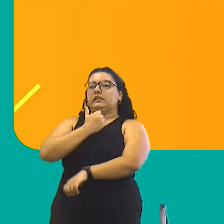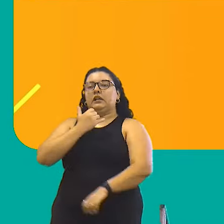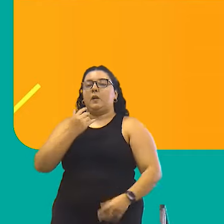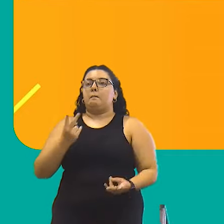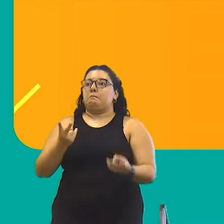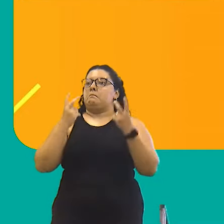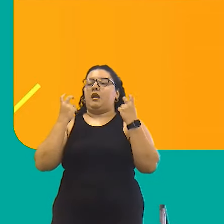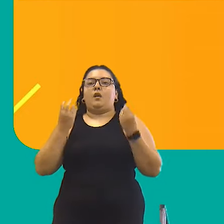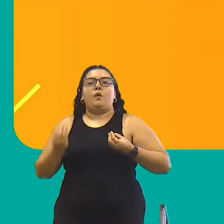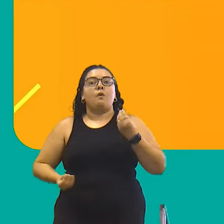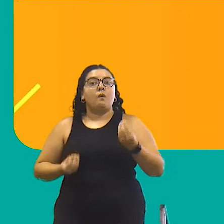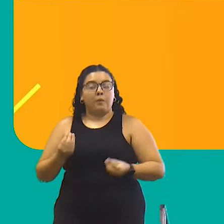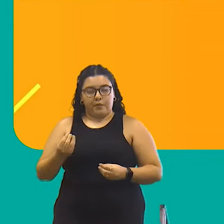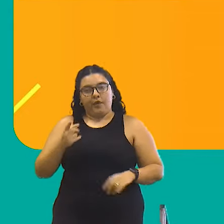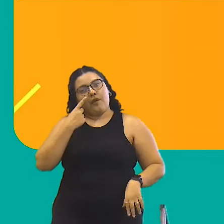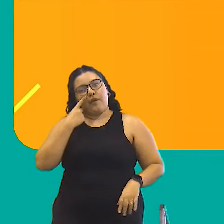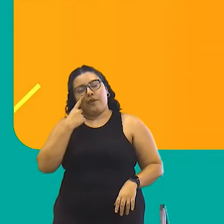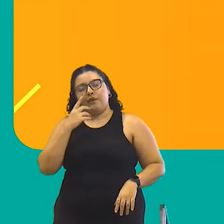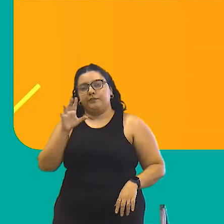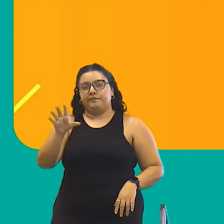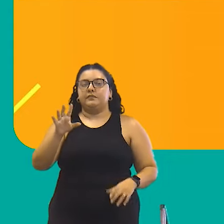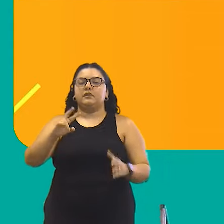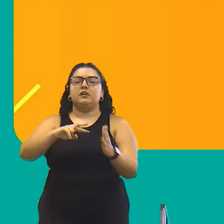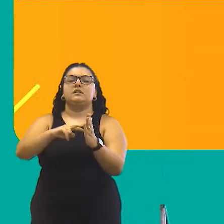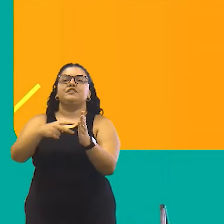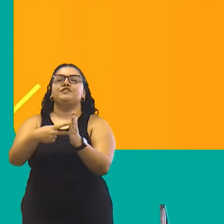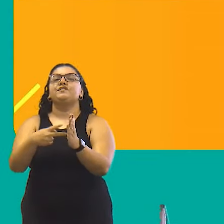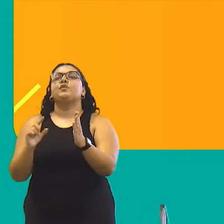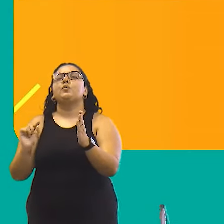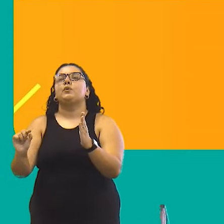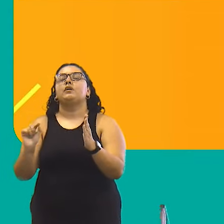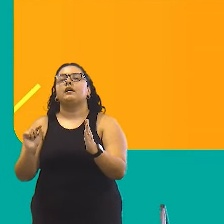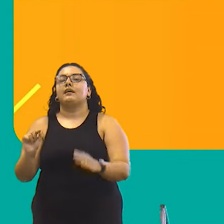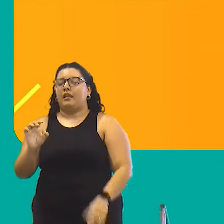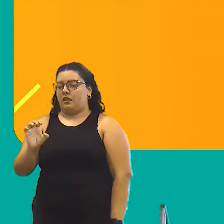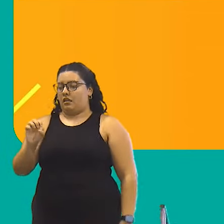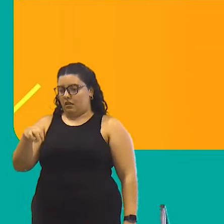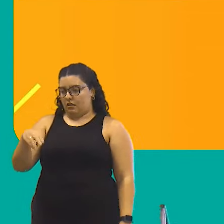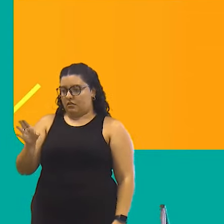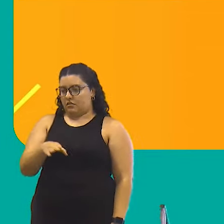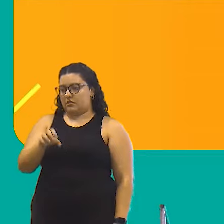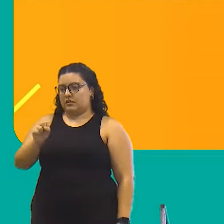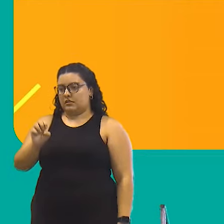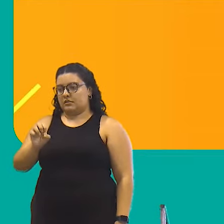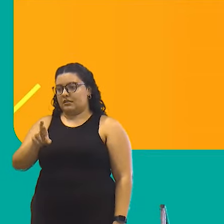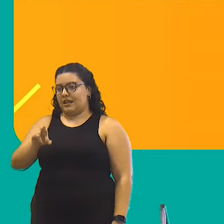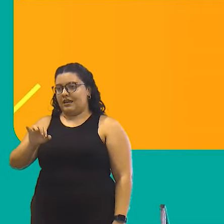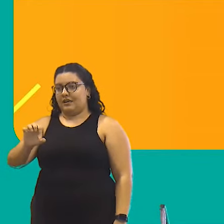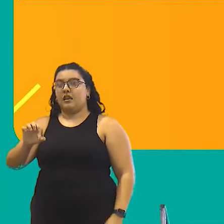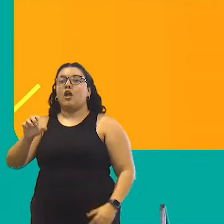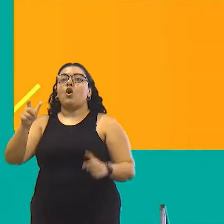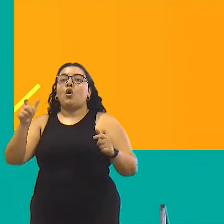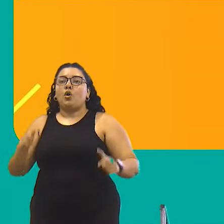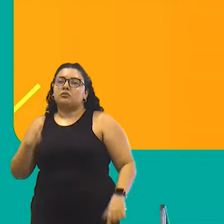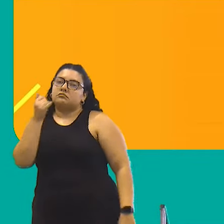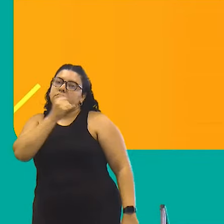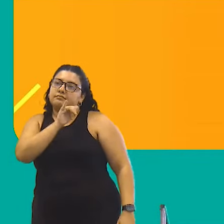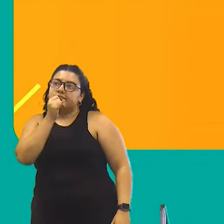percepção. O que significa ser em série na eletricidade?